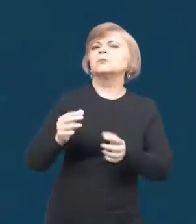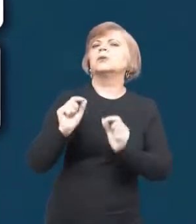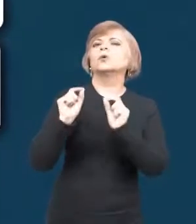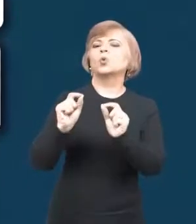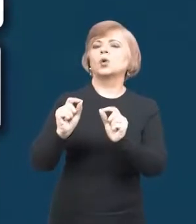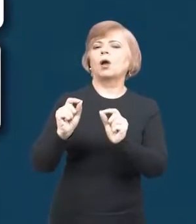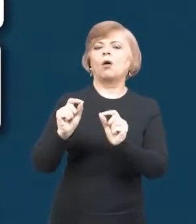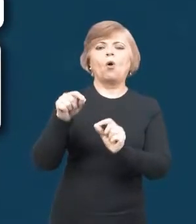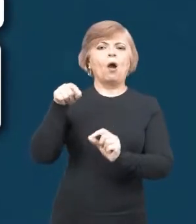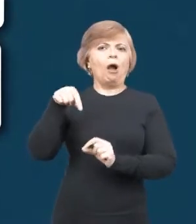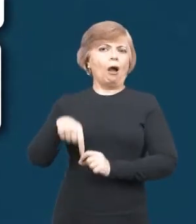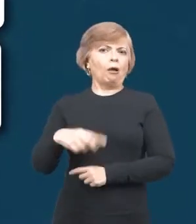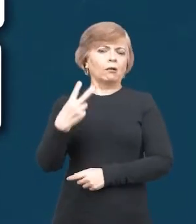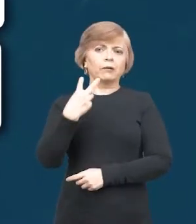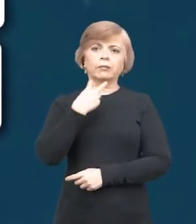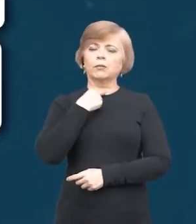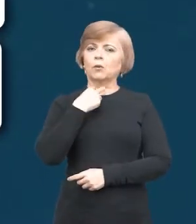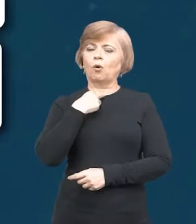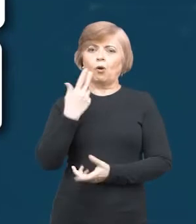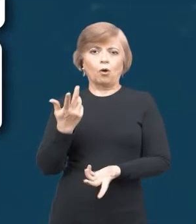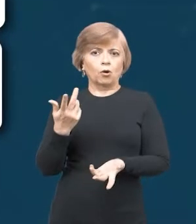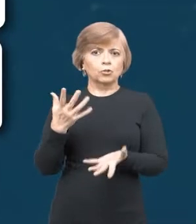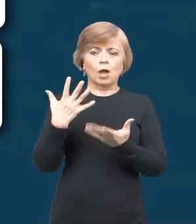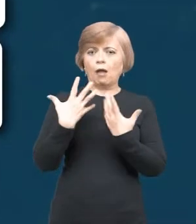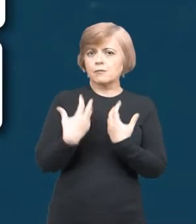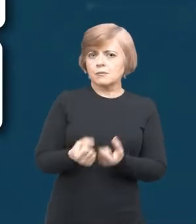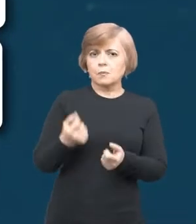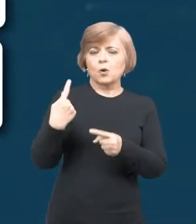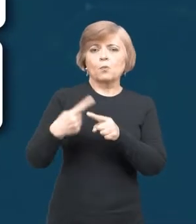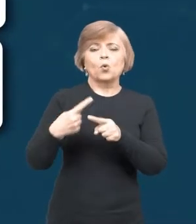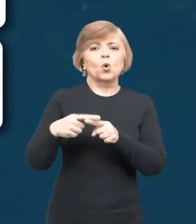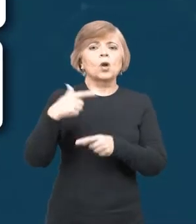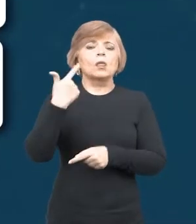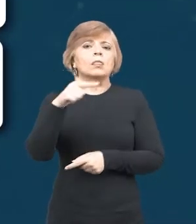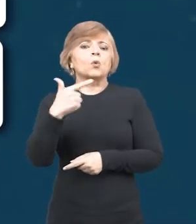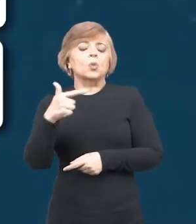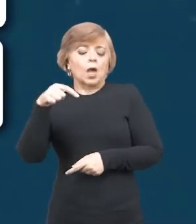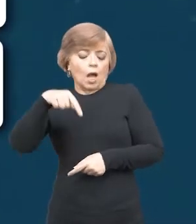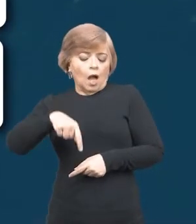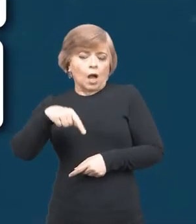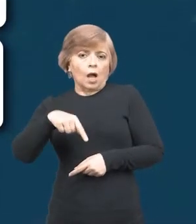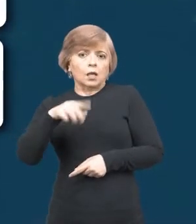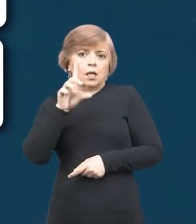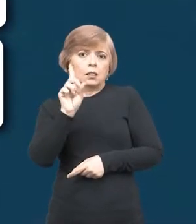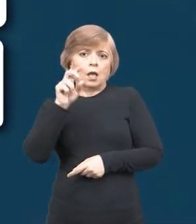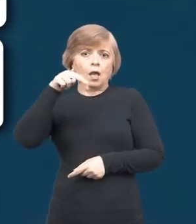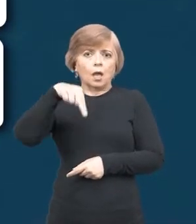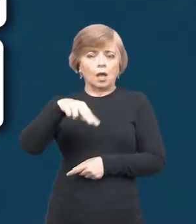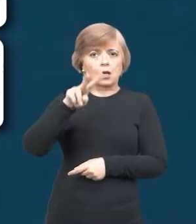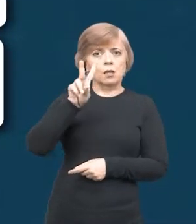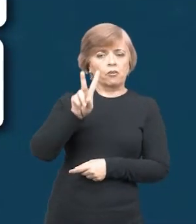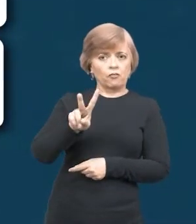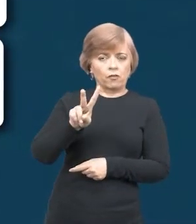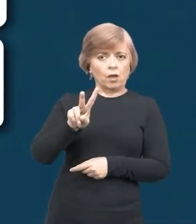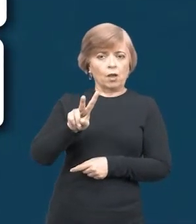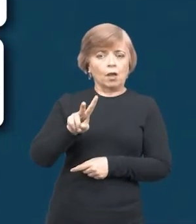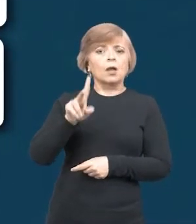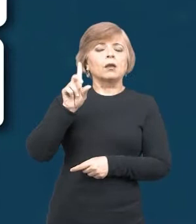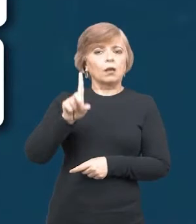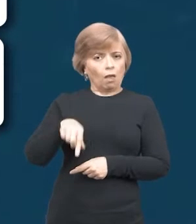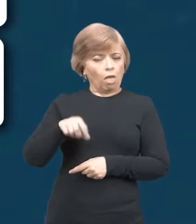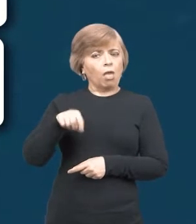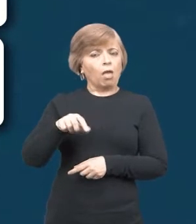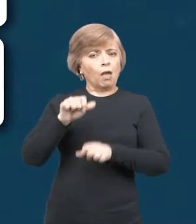não possuía atribuição para emitir a DNV, a Declaração de Nascido Vivo, que